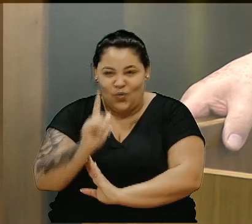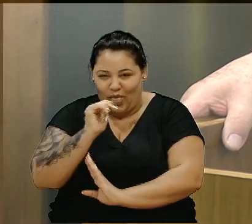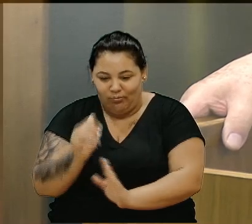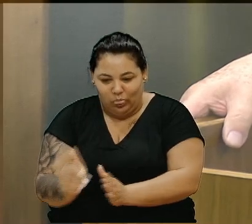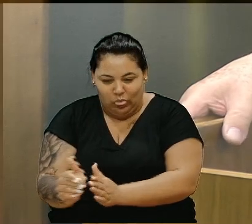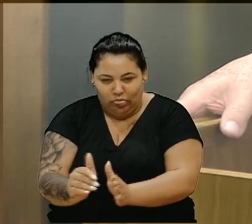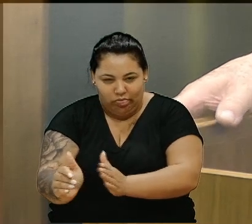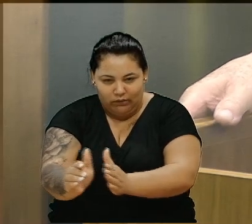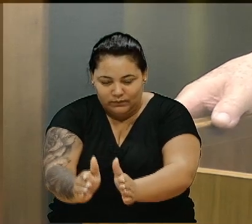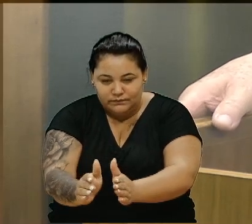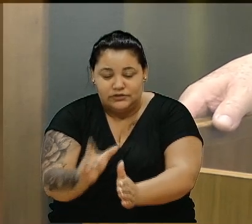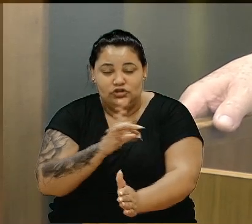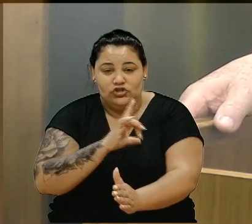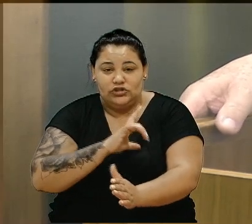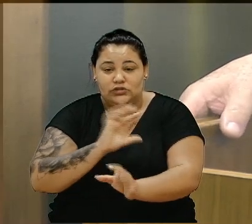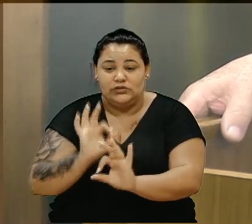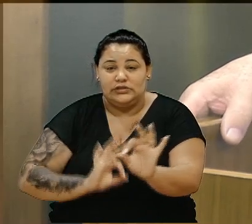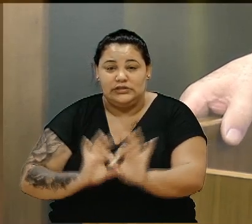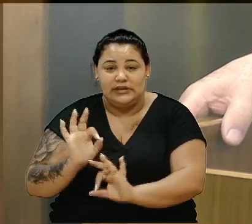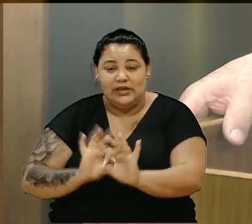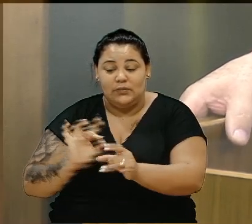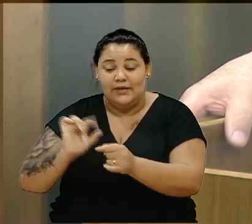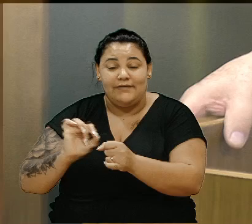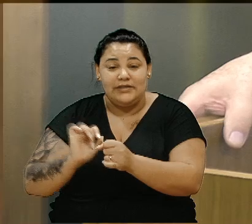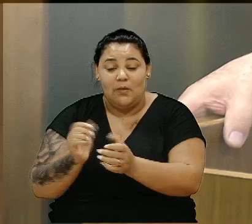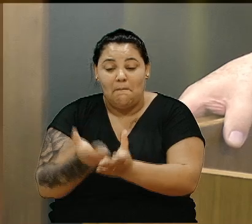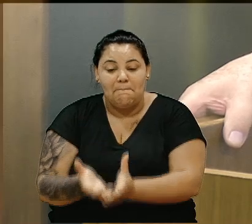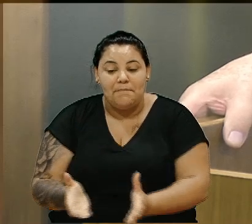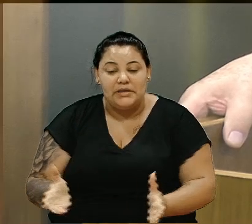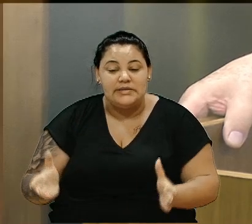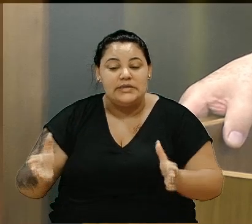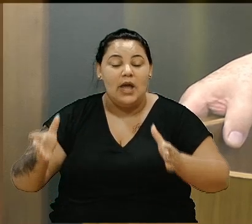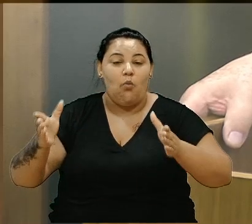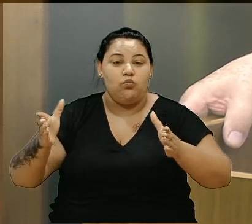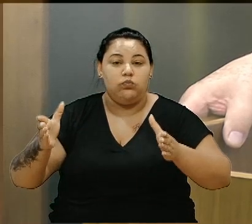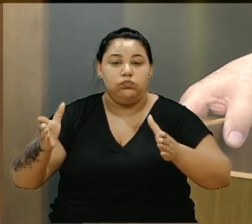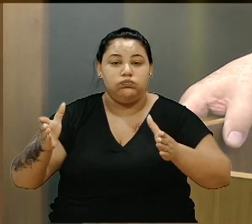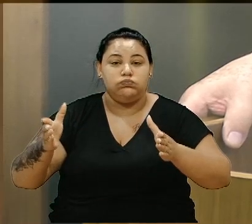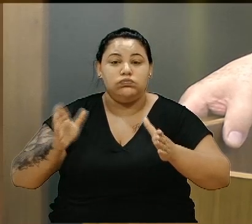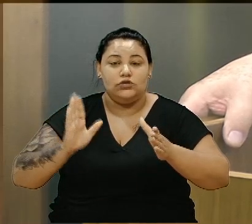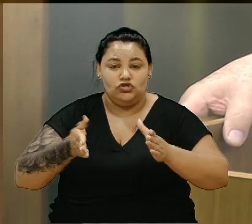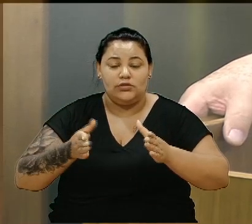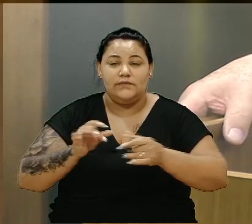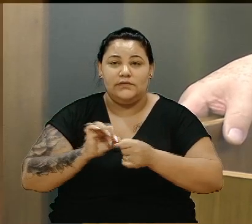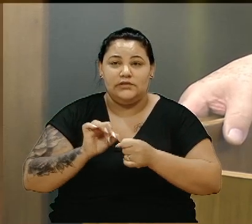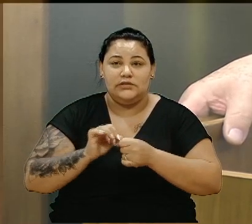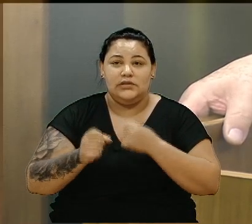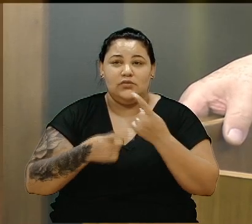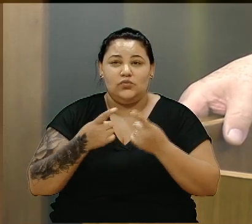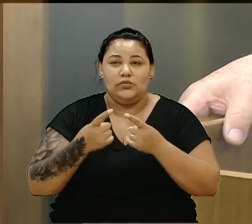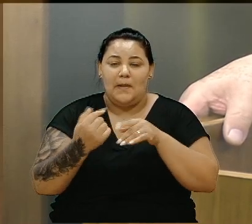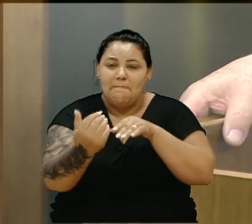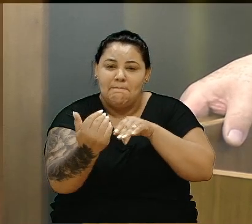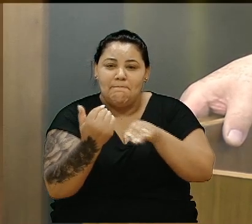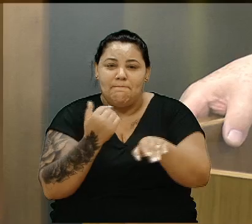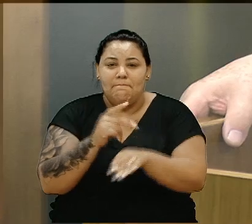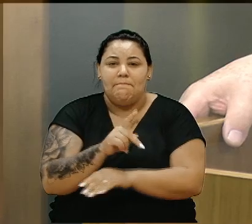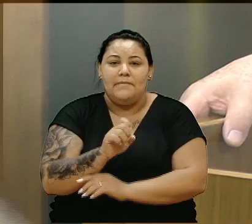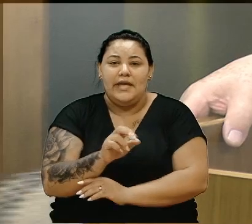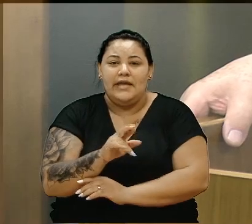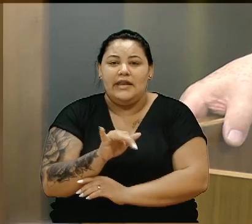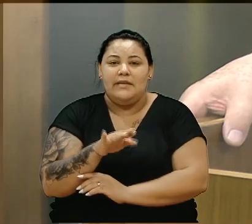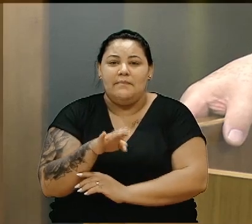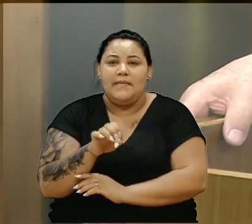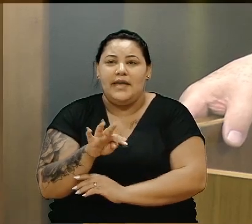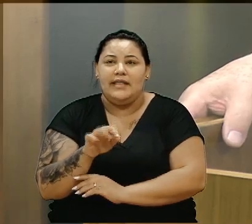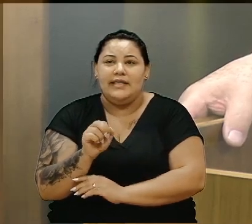estava projetado a construção de um piscinão aonde funcionou durante algum tempo, ali na perimetral, um